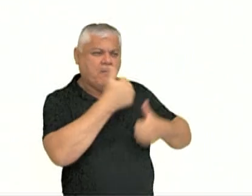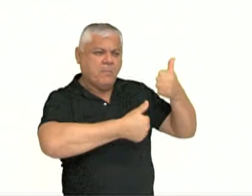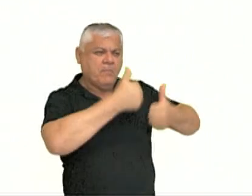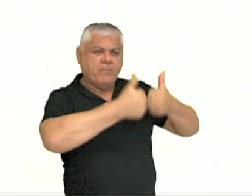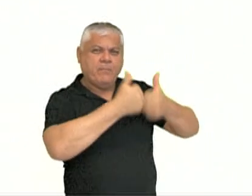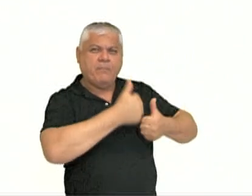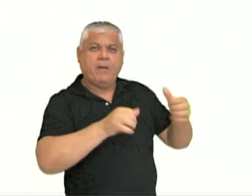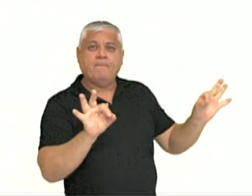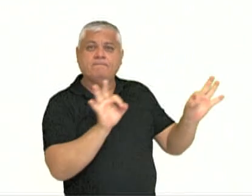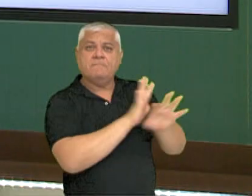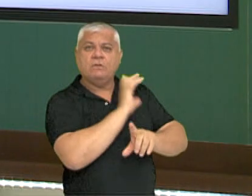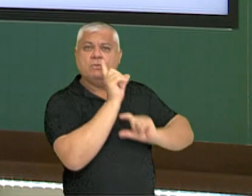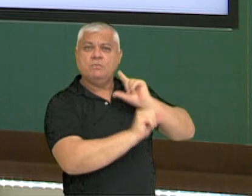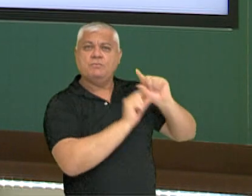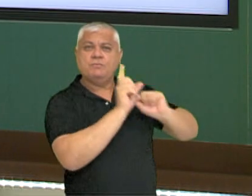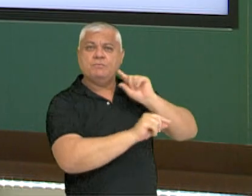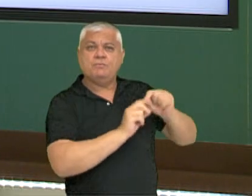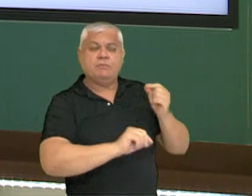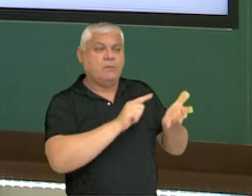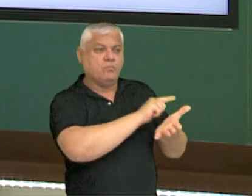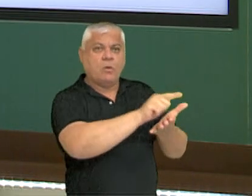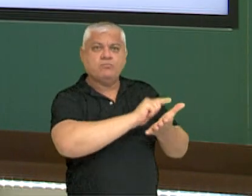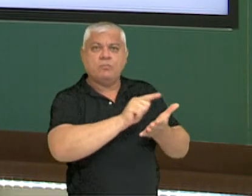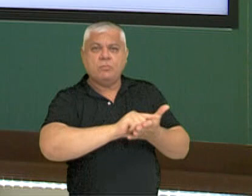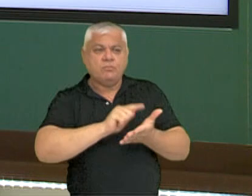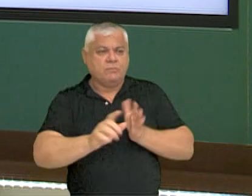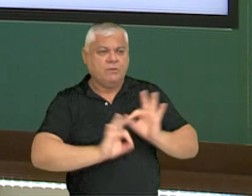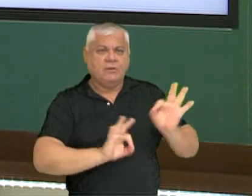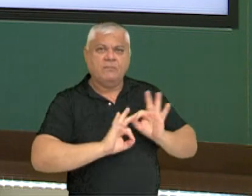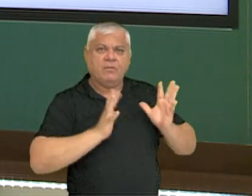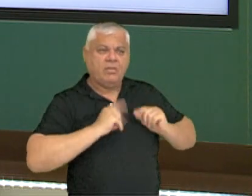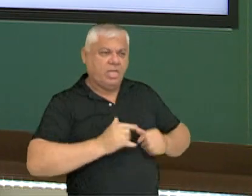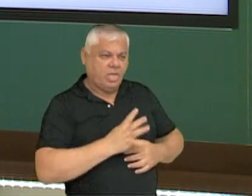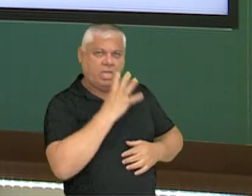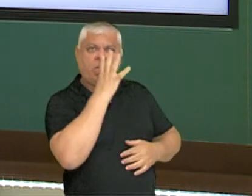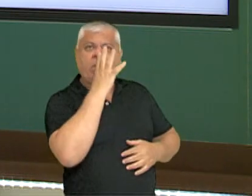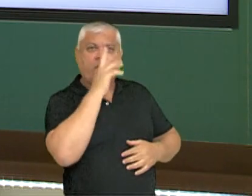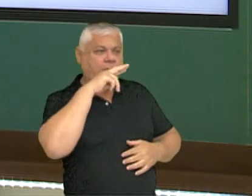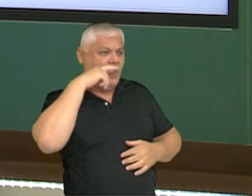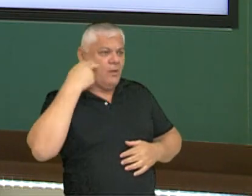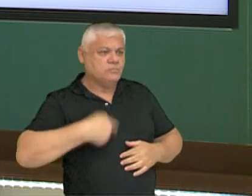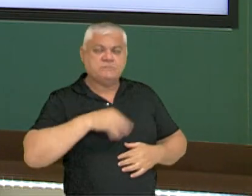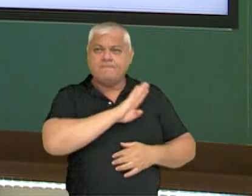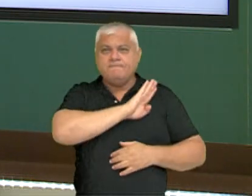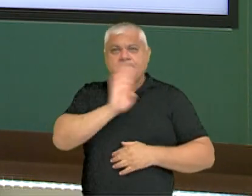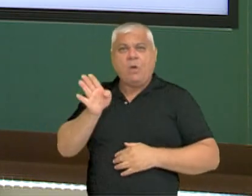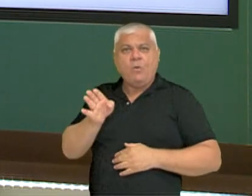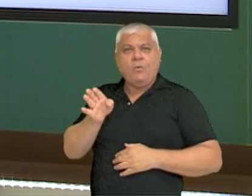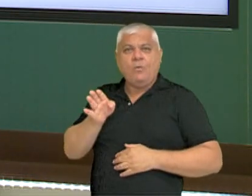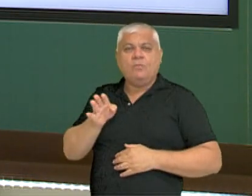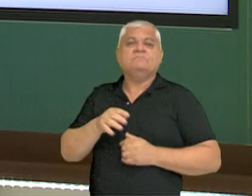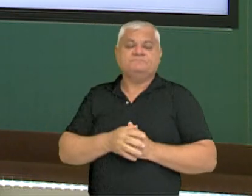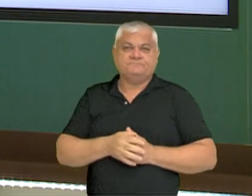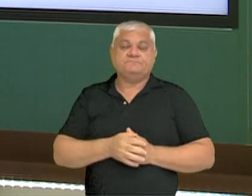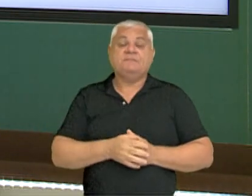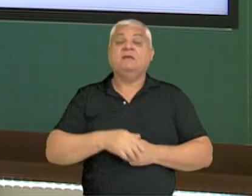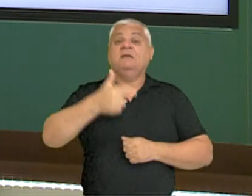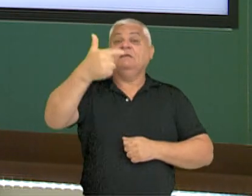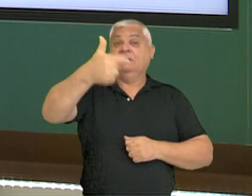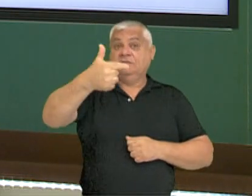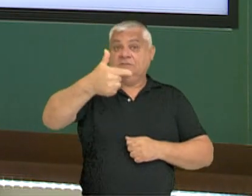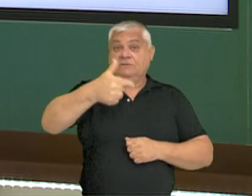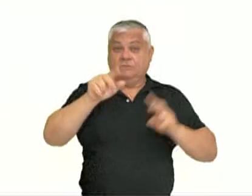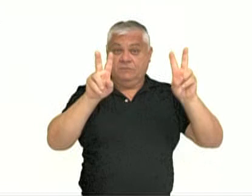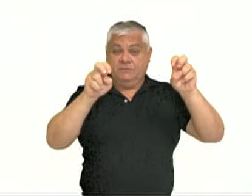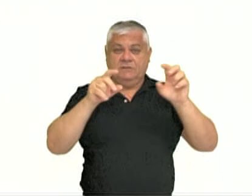aí temos o subtítulo, que nós também podemos chamar de linhas finas, certo? Linhas finas.